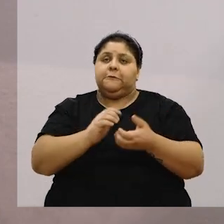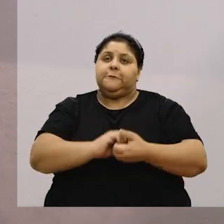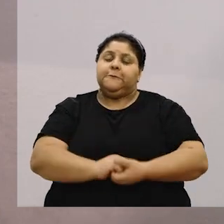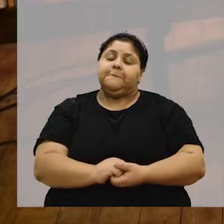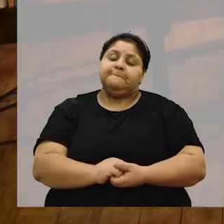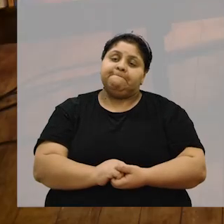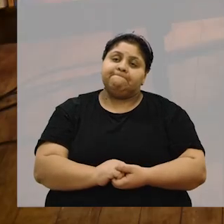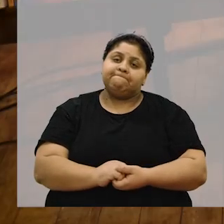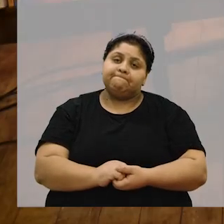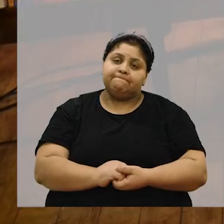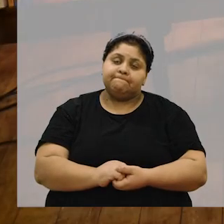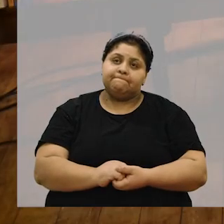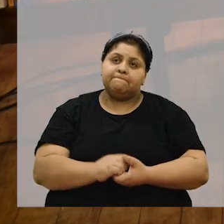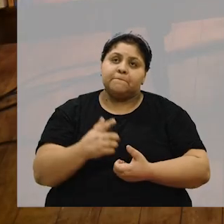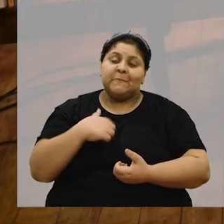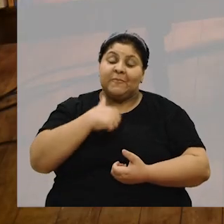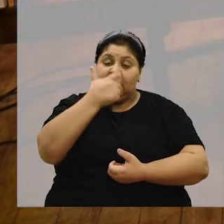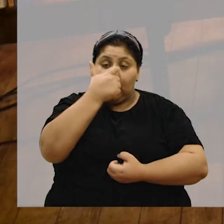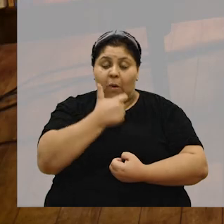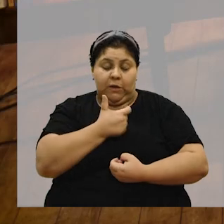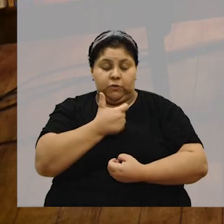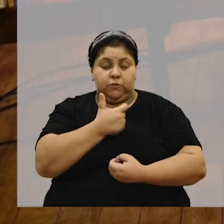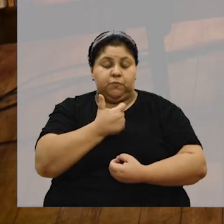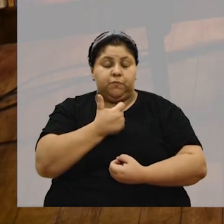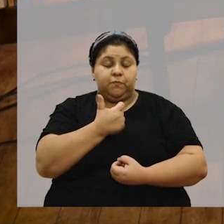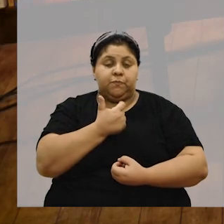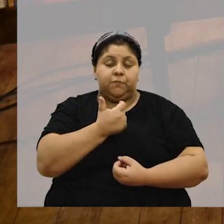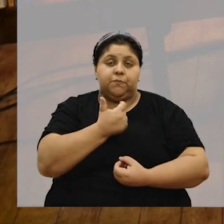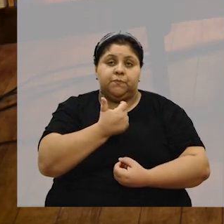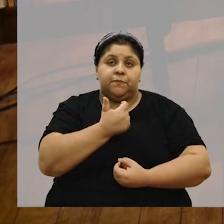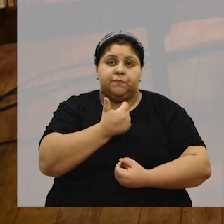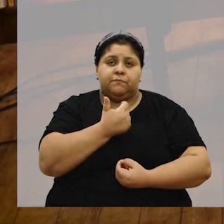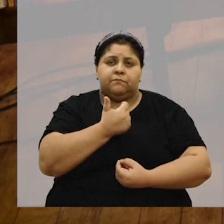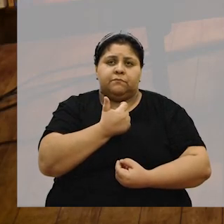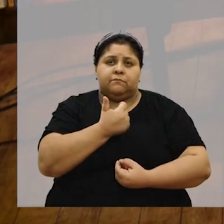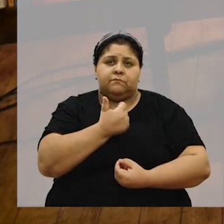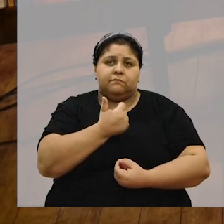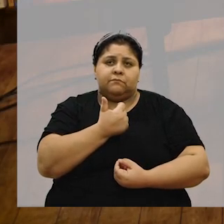rumos? Bom, eu acho o seguinte,